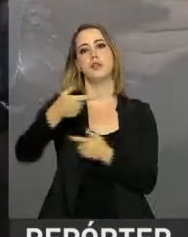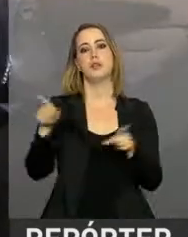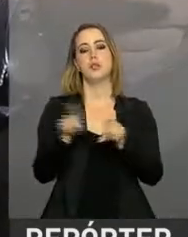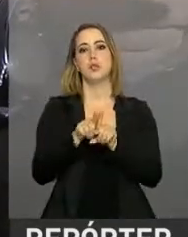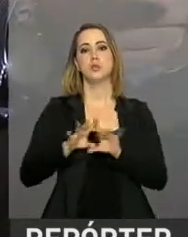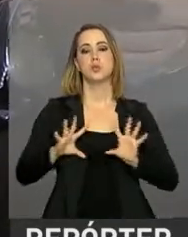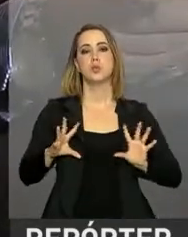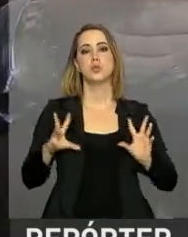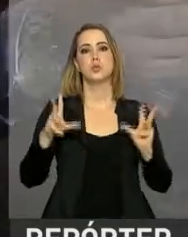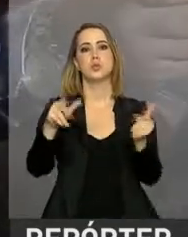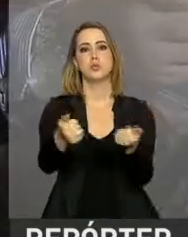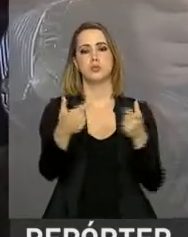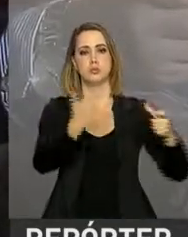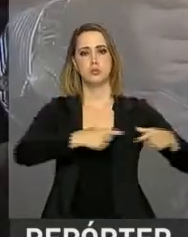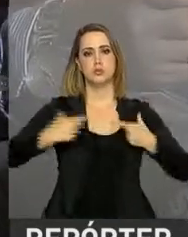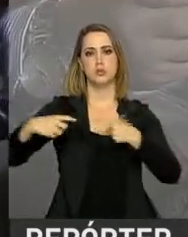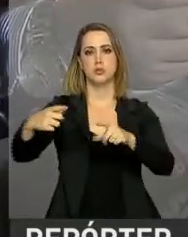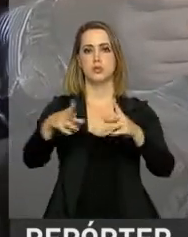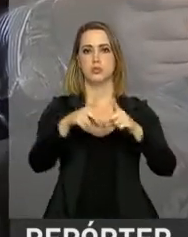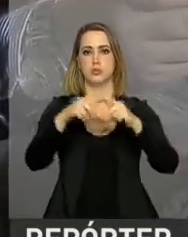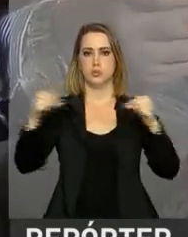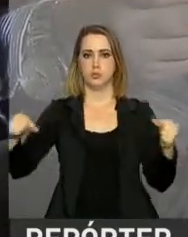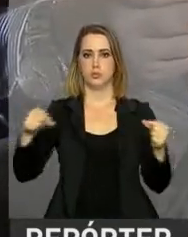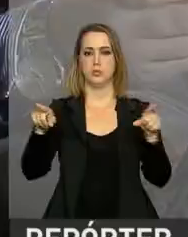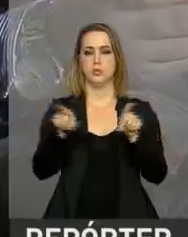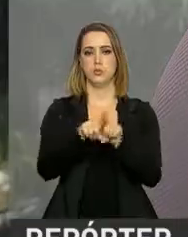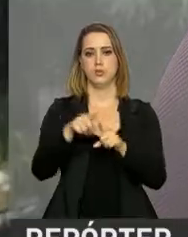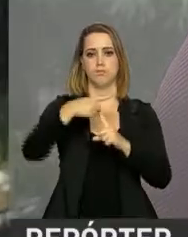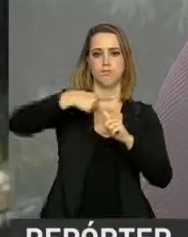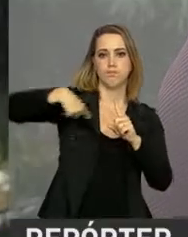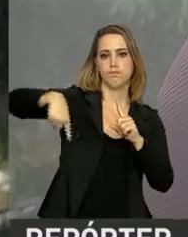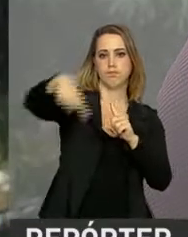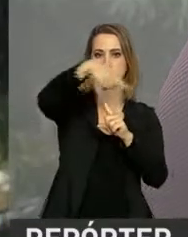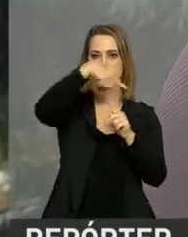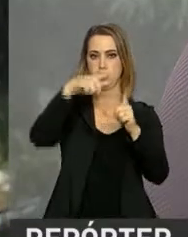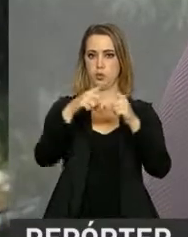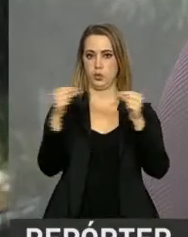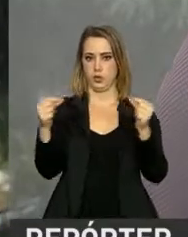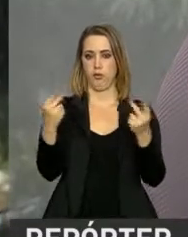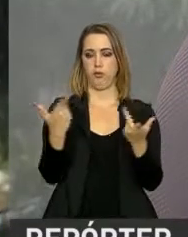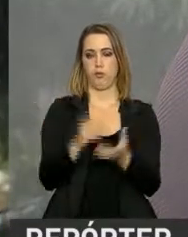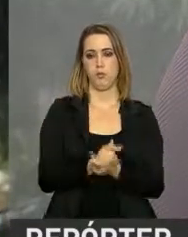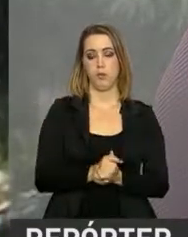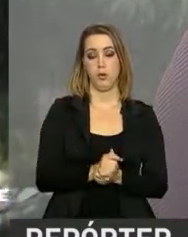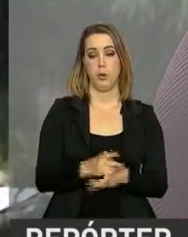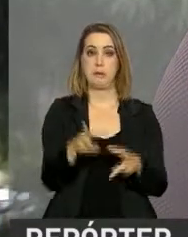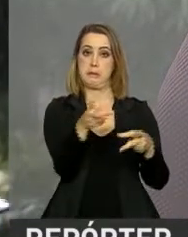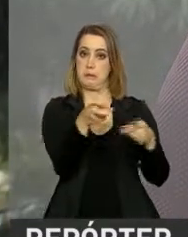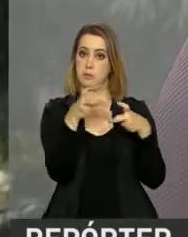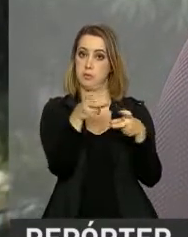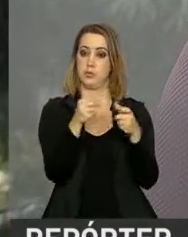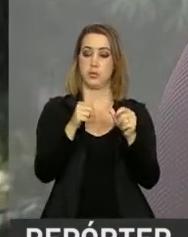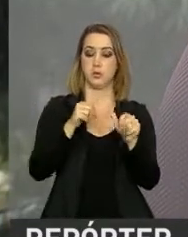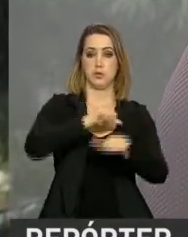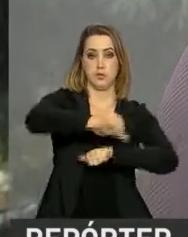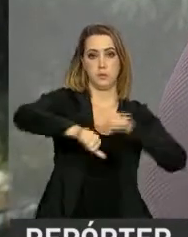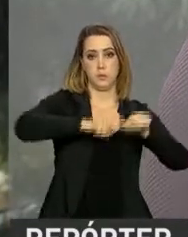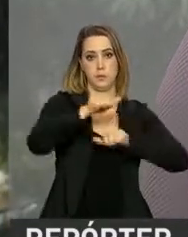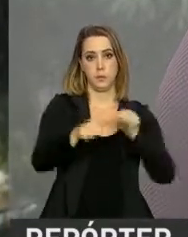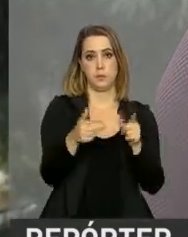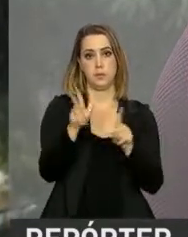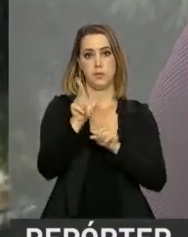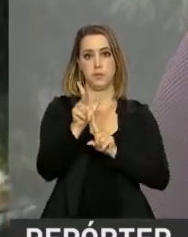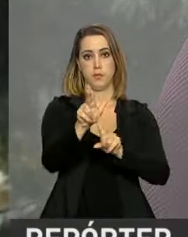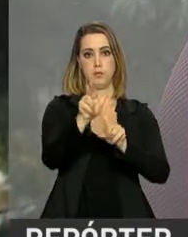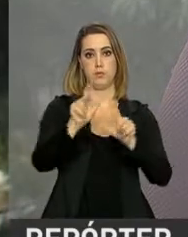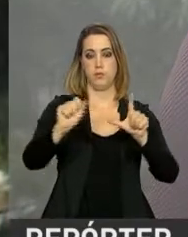em todos os cantos do Distrito Federal e do seu entorno. A expectativa do governo federal é que a transição da TV analógica para a